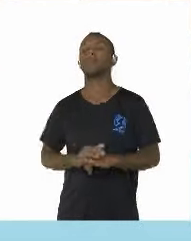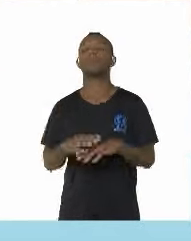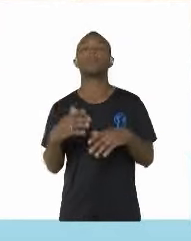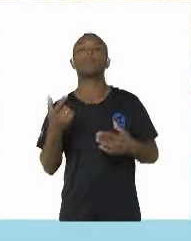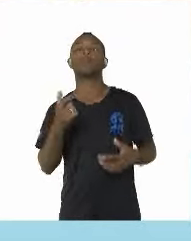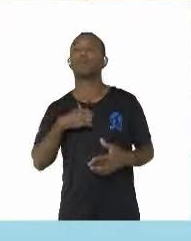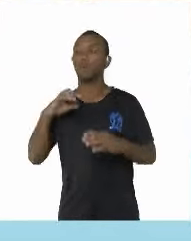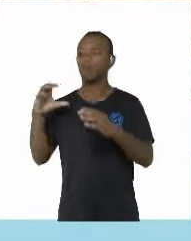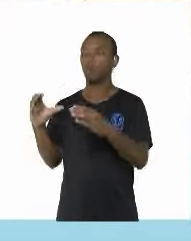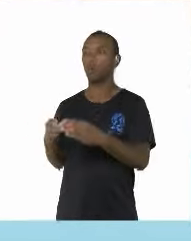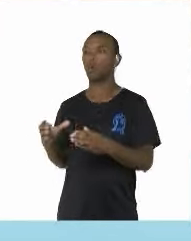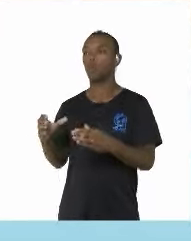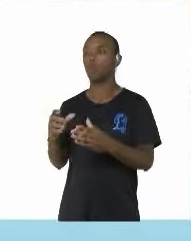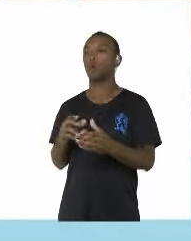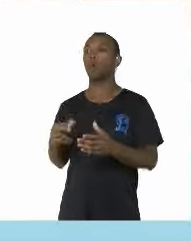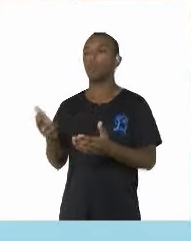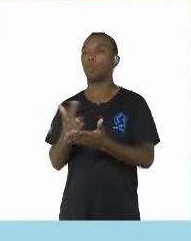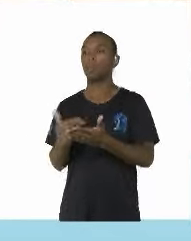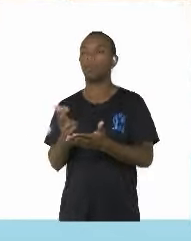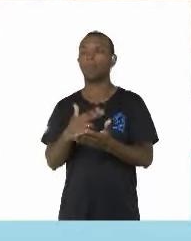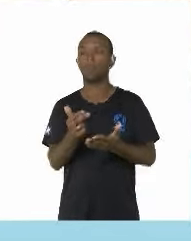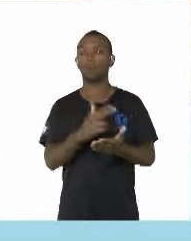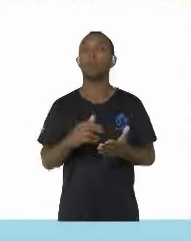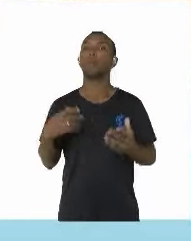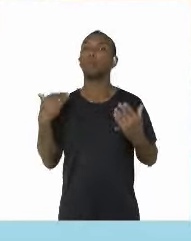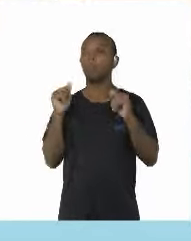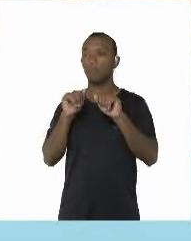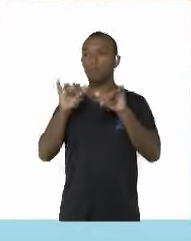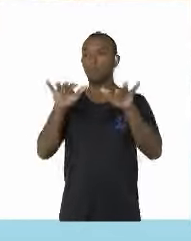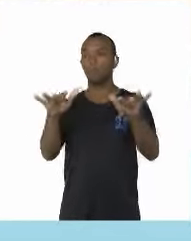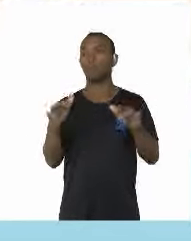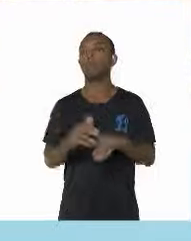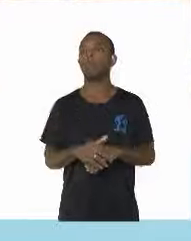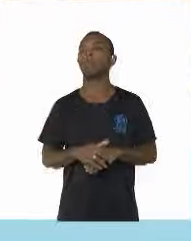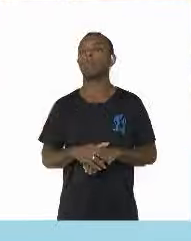com essa temática. Bom, antes de chegar aqui,